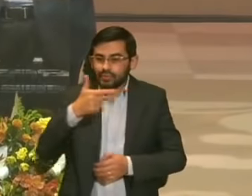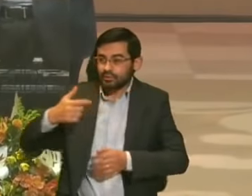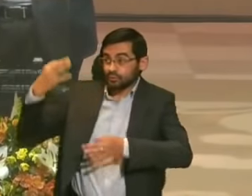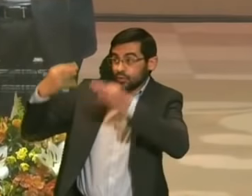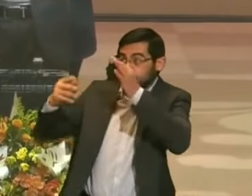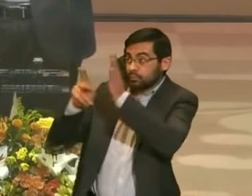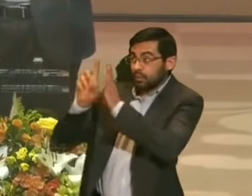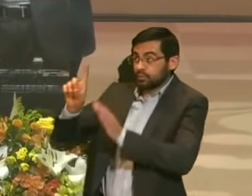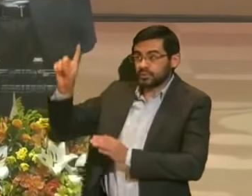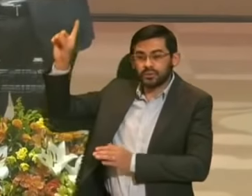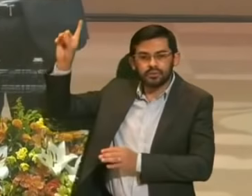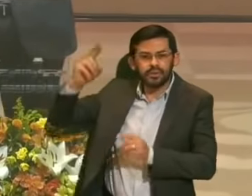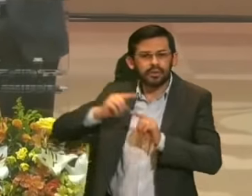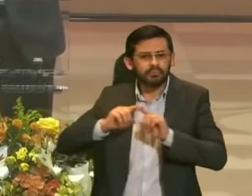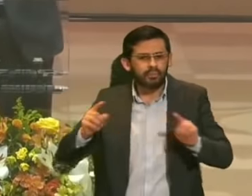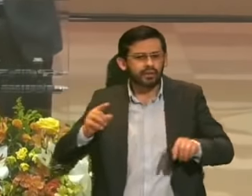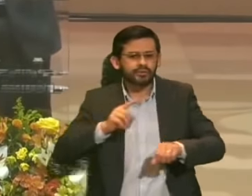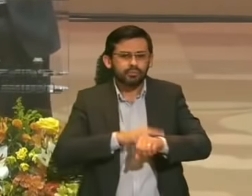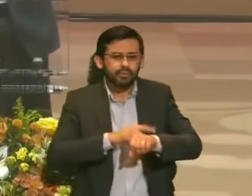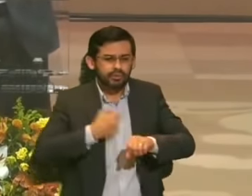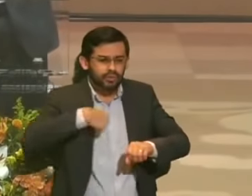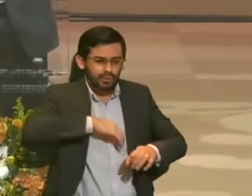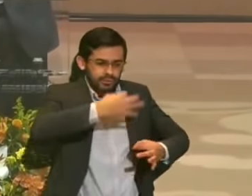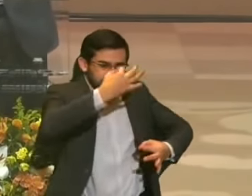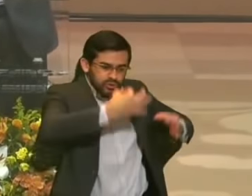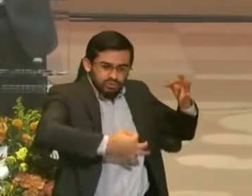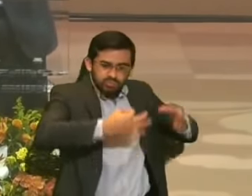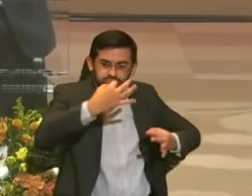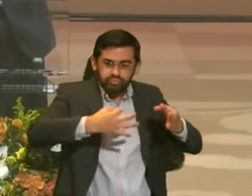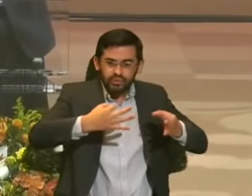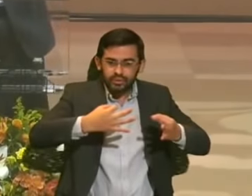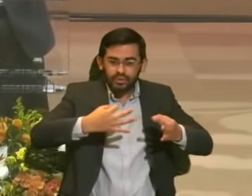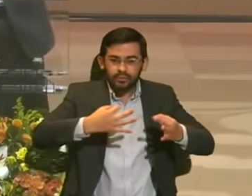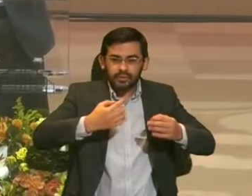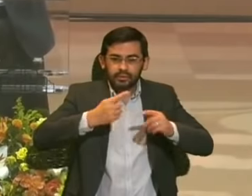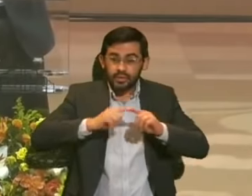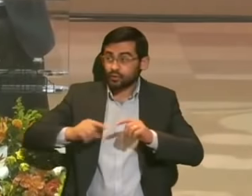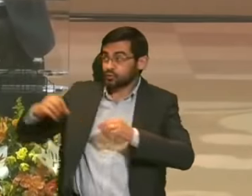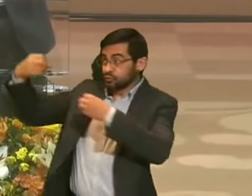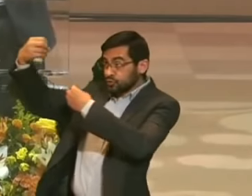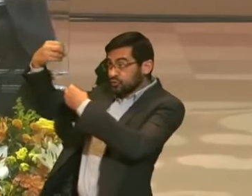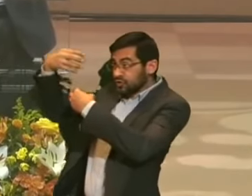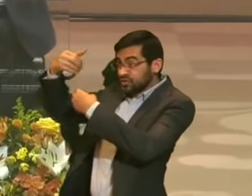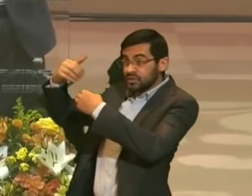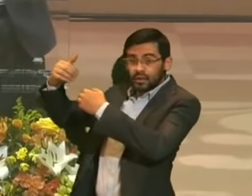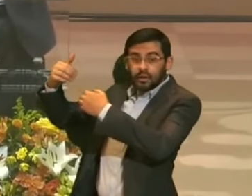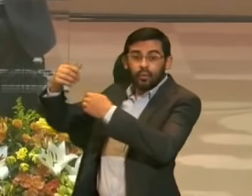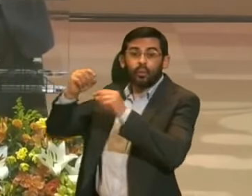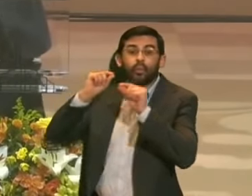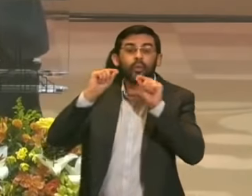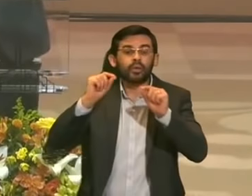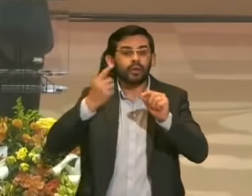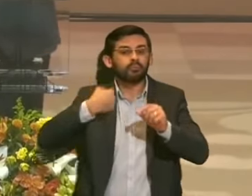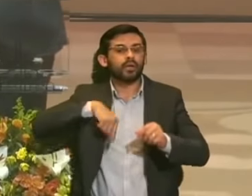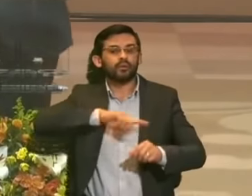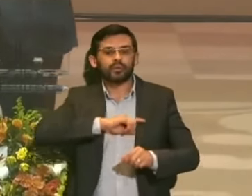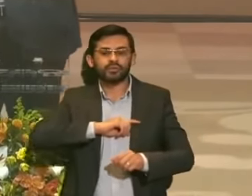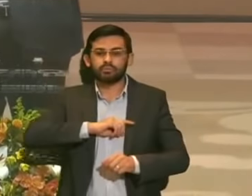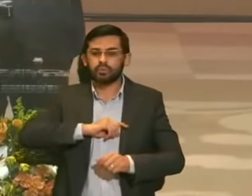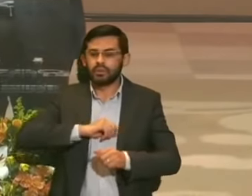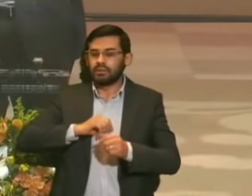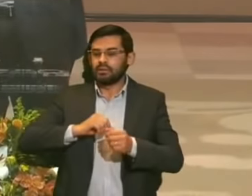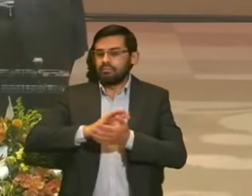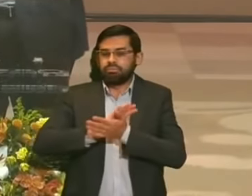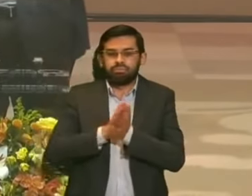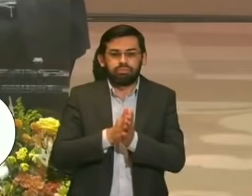julgados. Mas quando julgados, somos disciplinados pelo Senhor para não sermos condenados